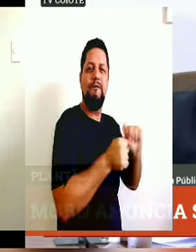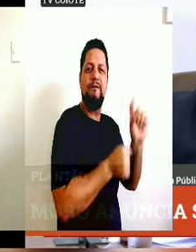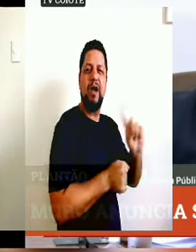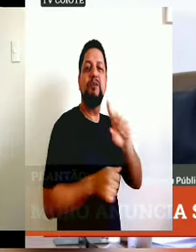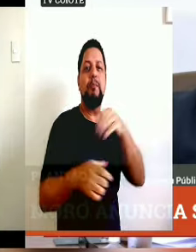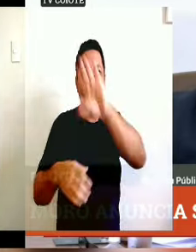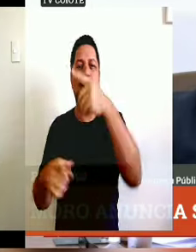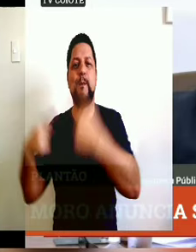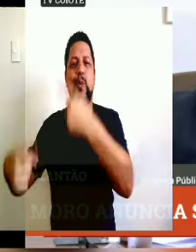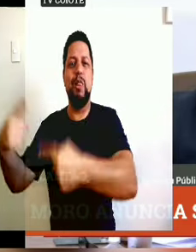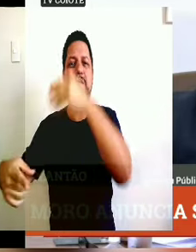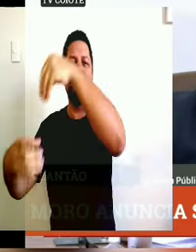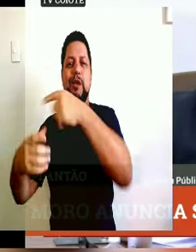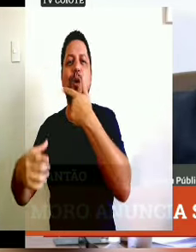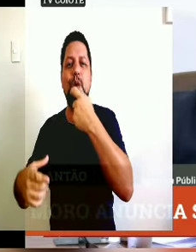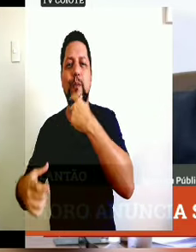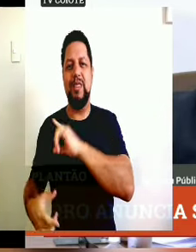Foi indicado,